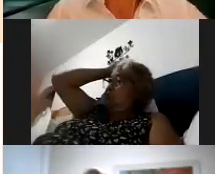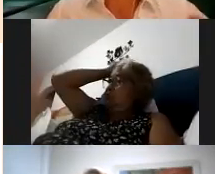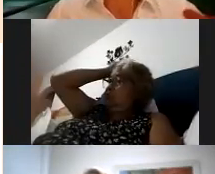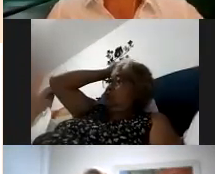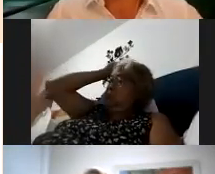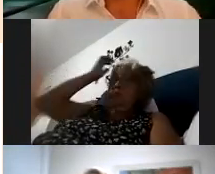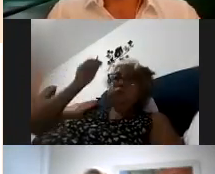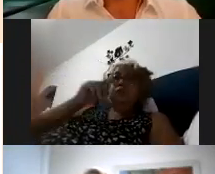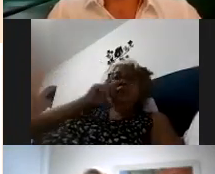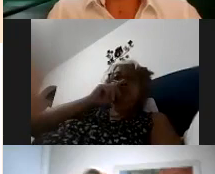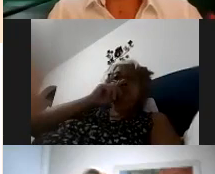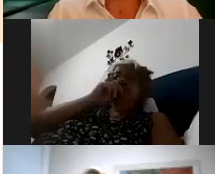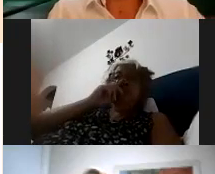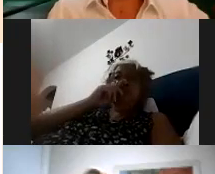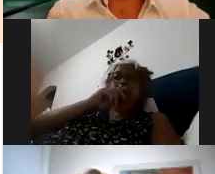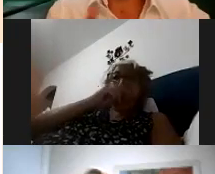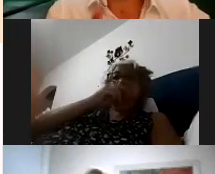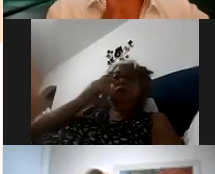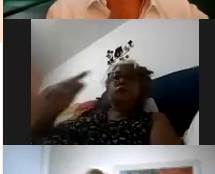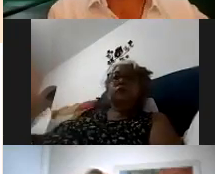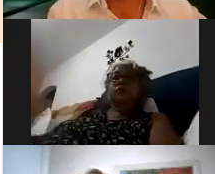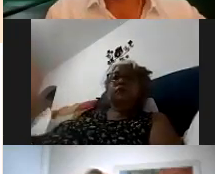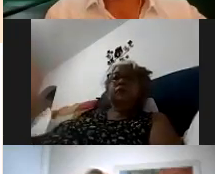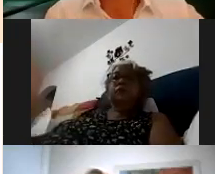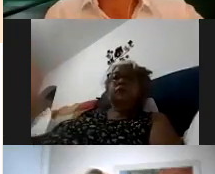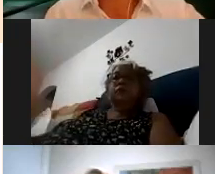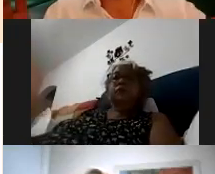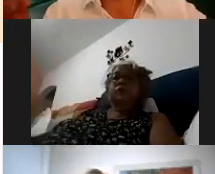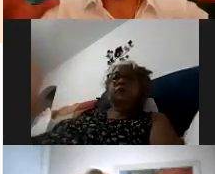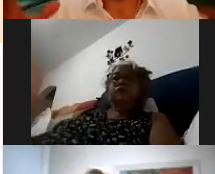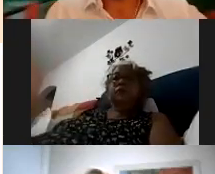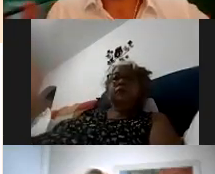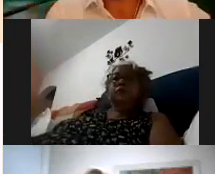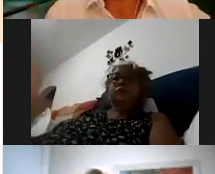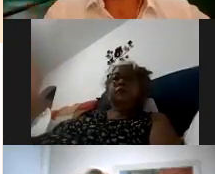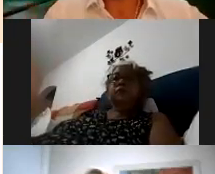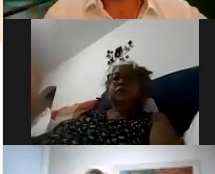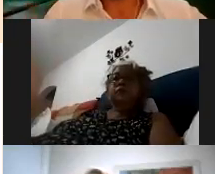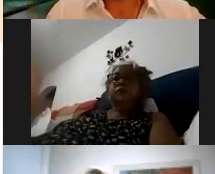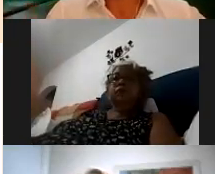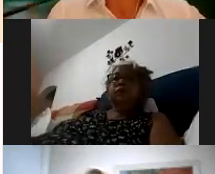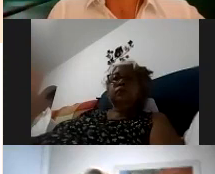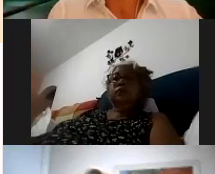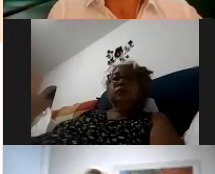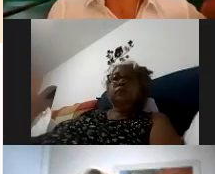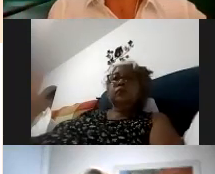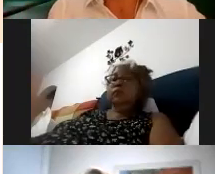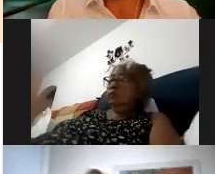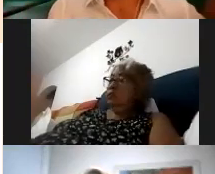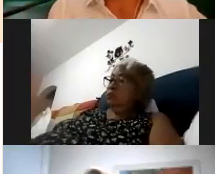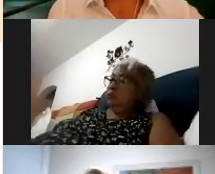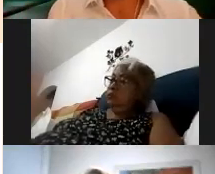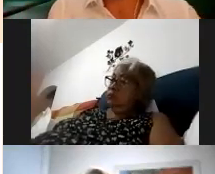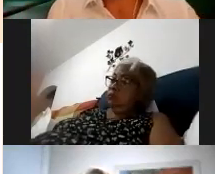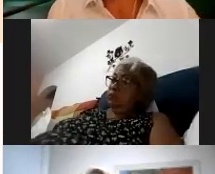coloca a deficiência como uma questão do sujeito, uma culpa quase que da pessoa que